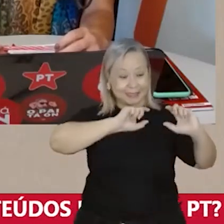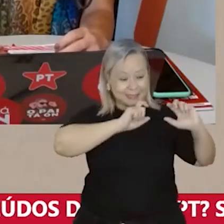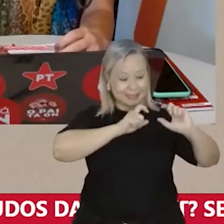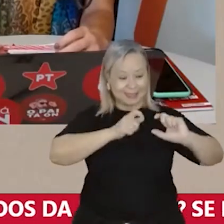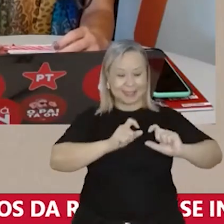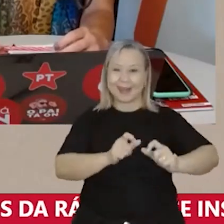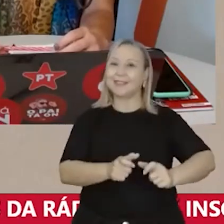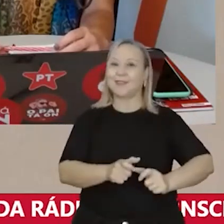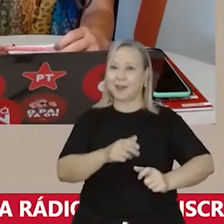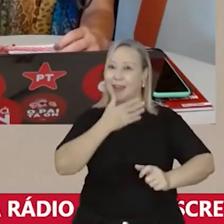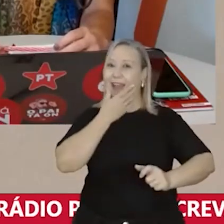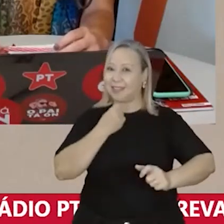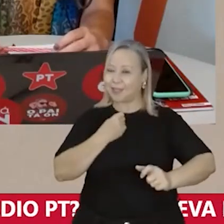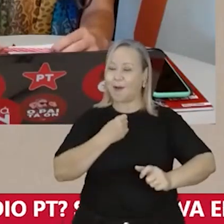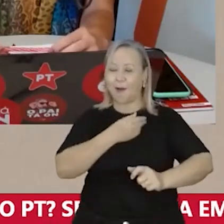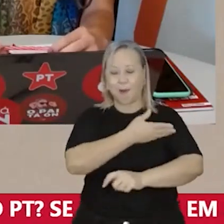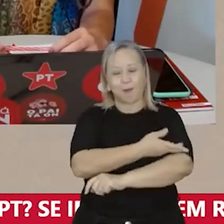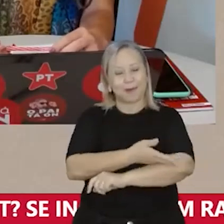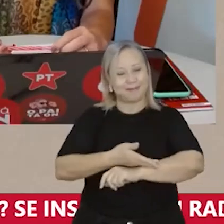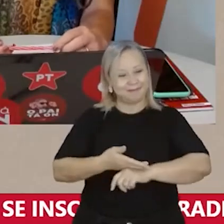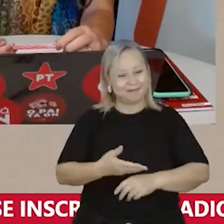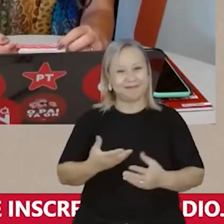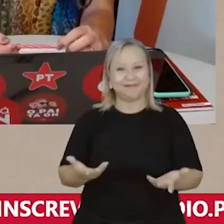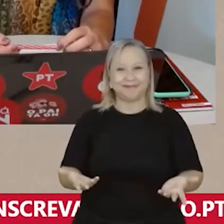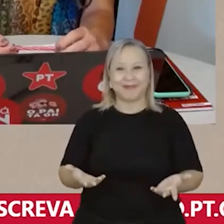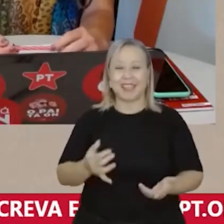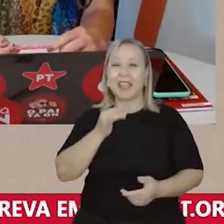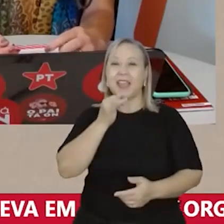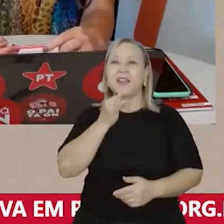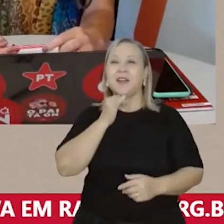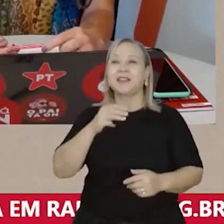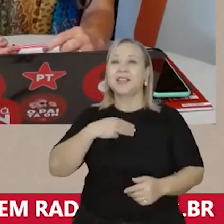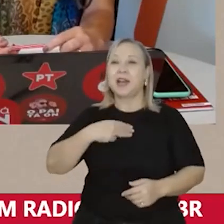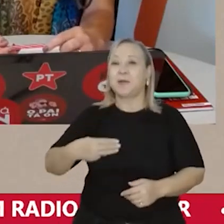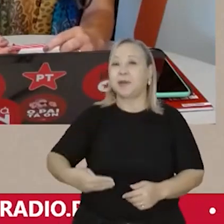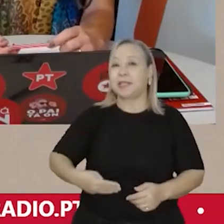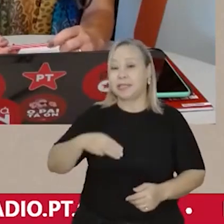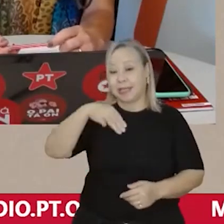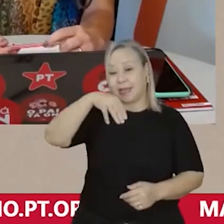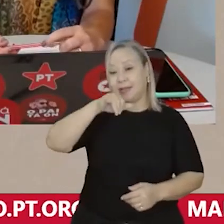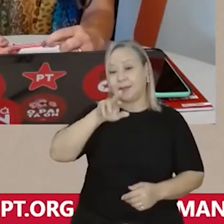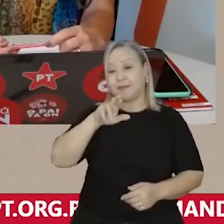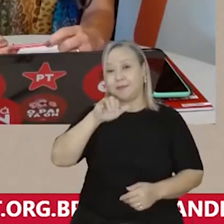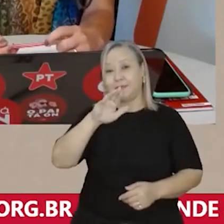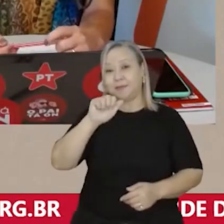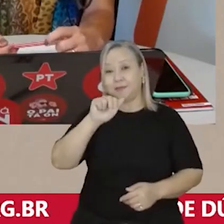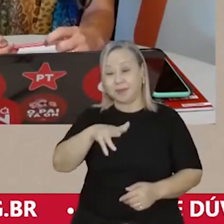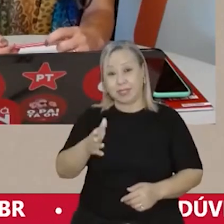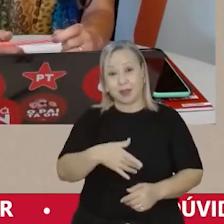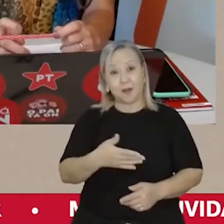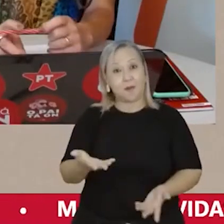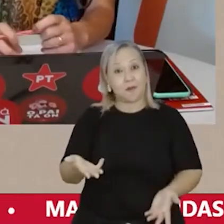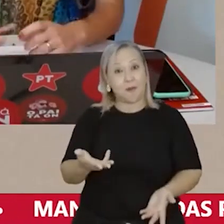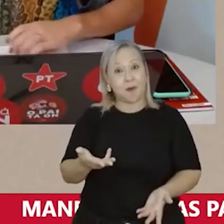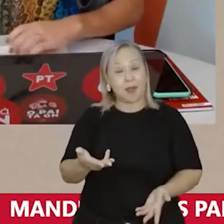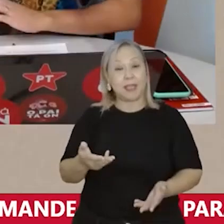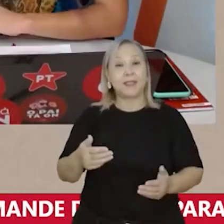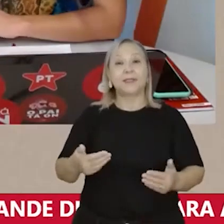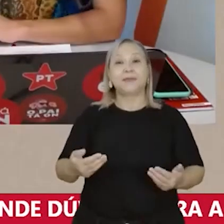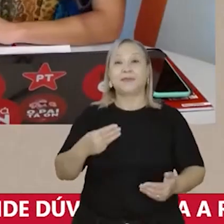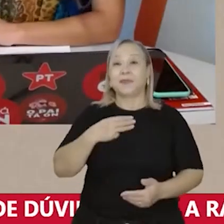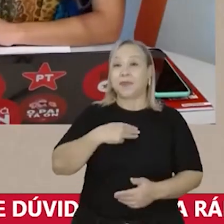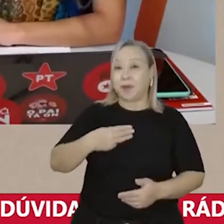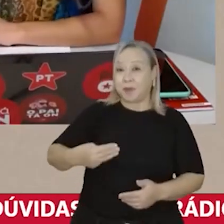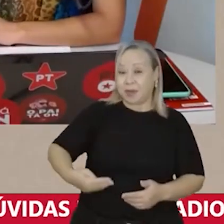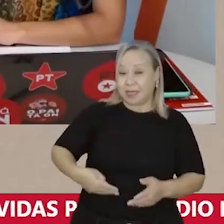tradicionais de homens, né? Por exemplo, a ministra Miriam Belchior, que foi ministra do Planejamento, depois foi presidente da Caixa